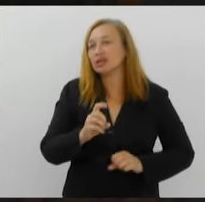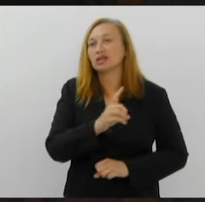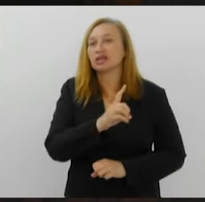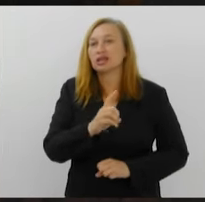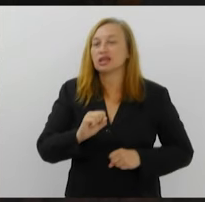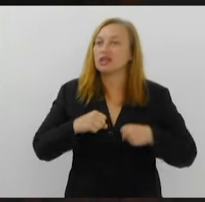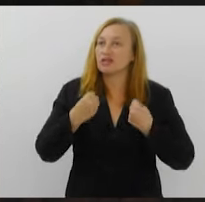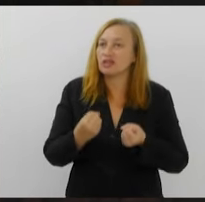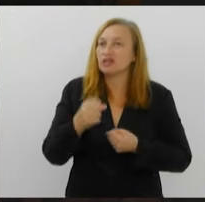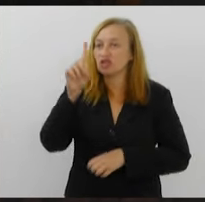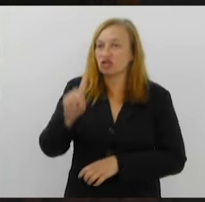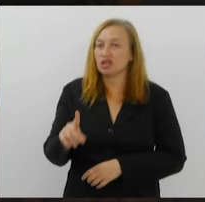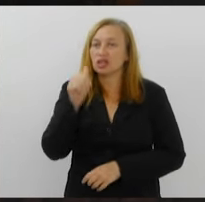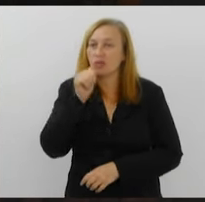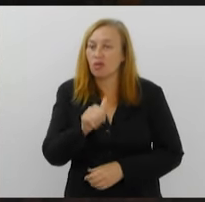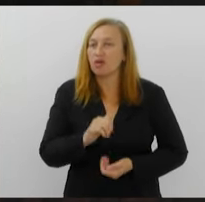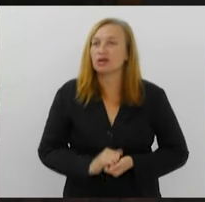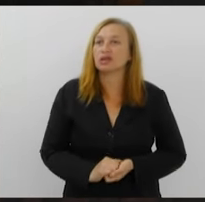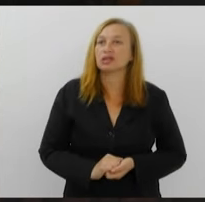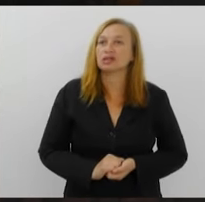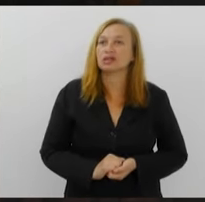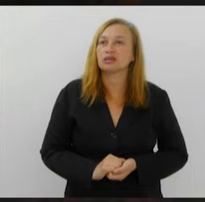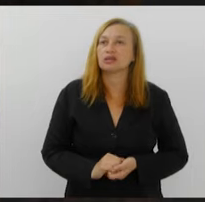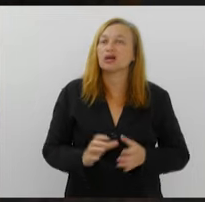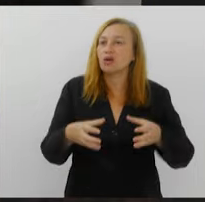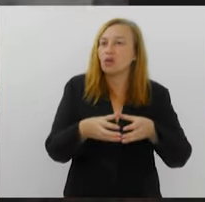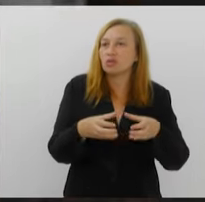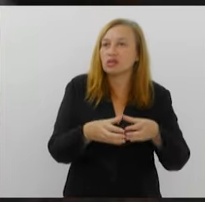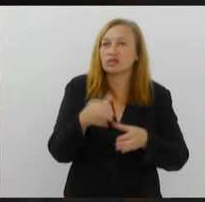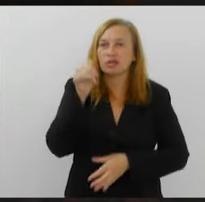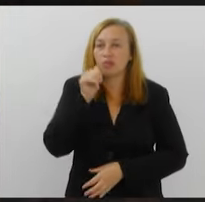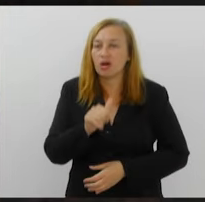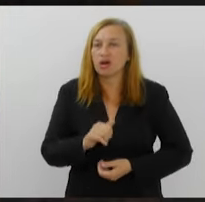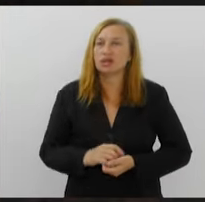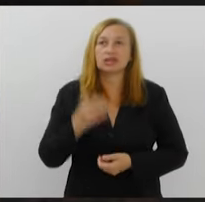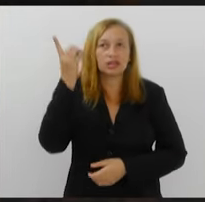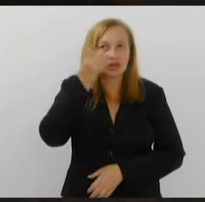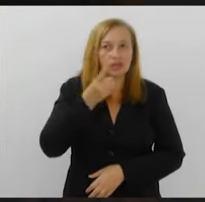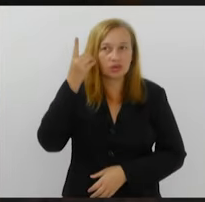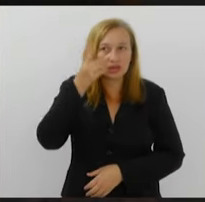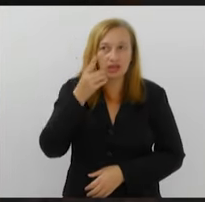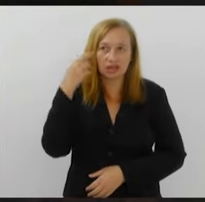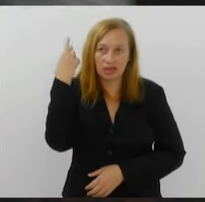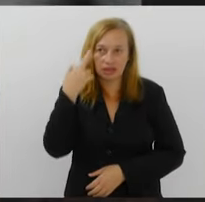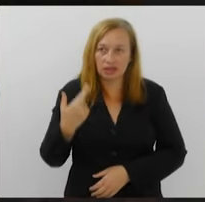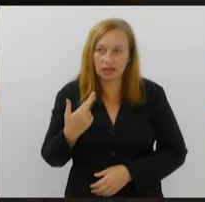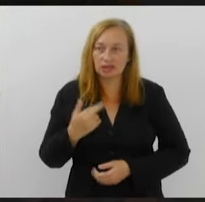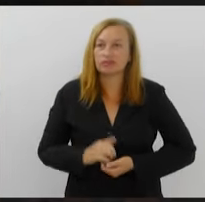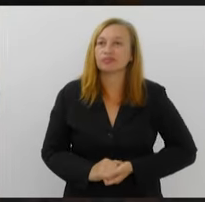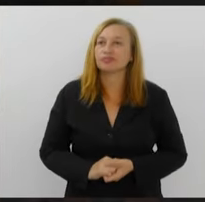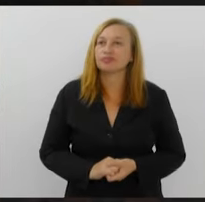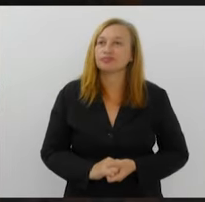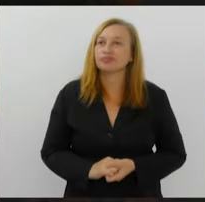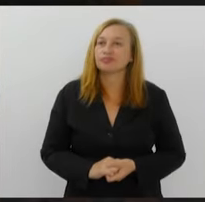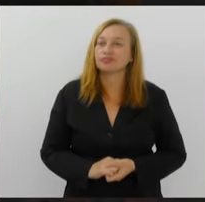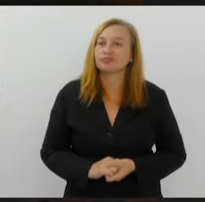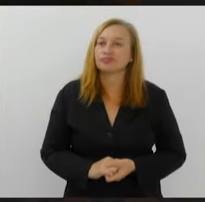Mulher. Para emitir parecer pela Comissão da Mulher, deputada Renata Souza.